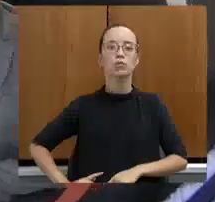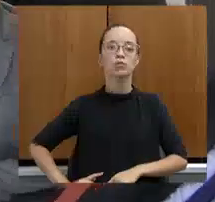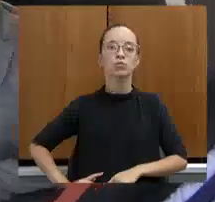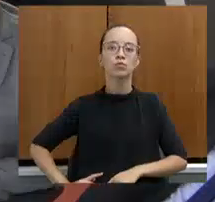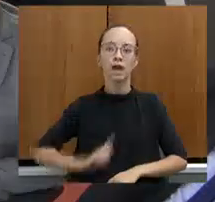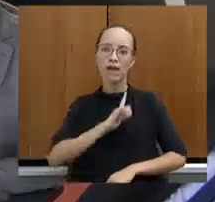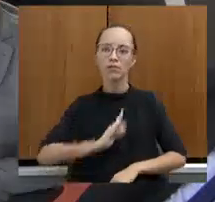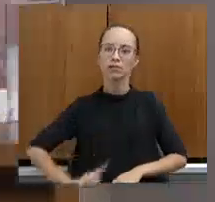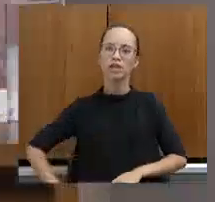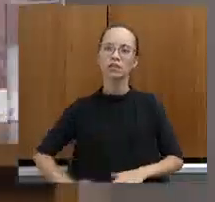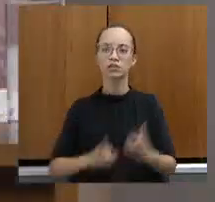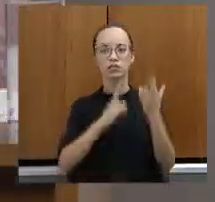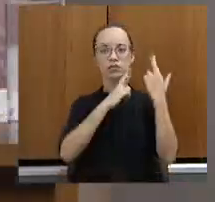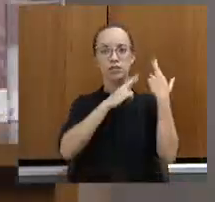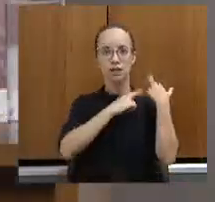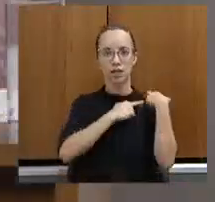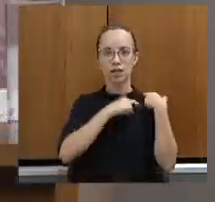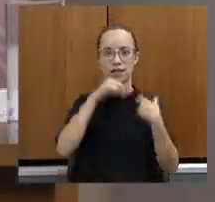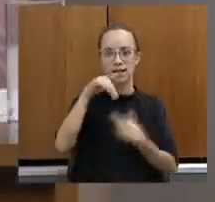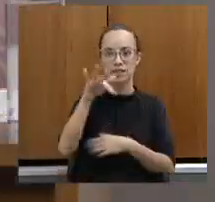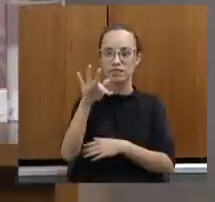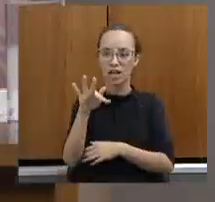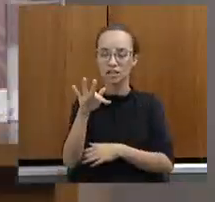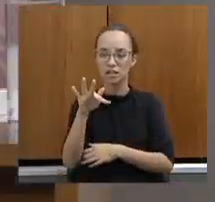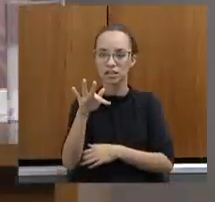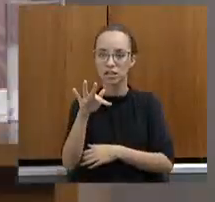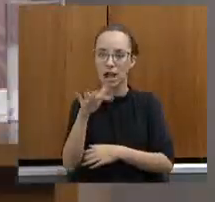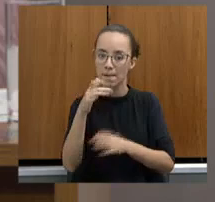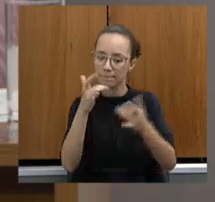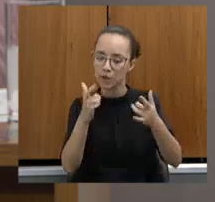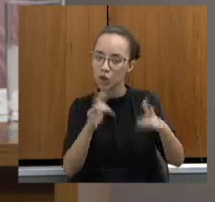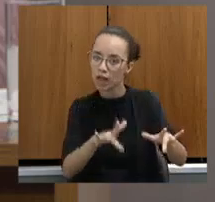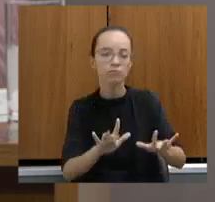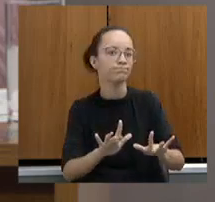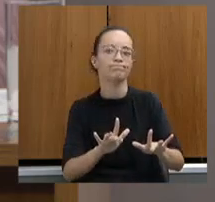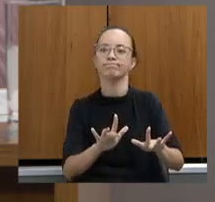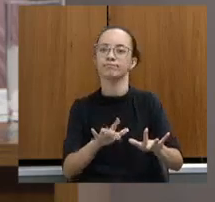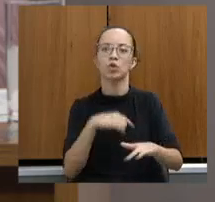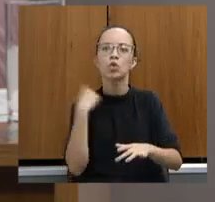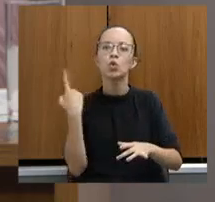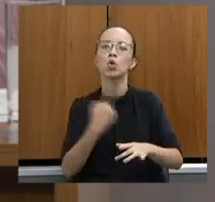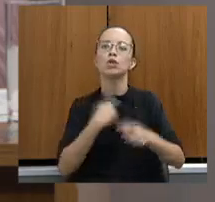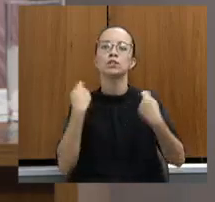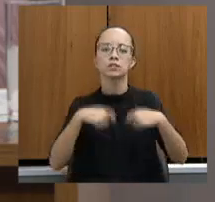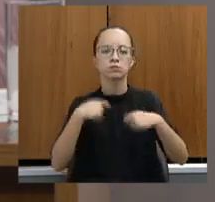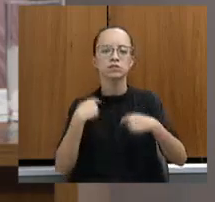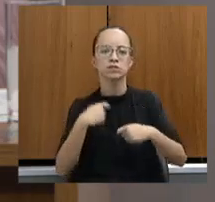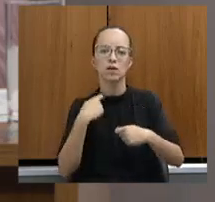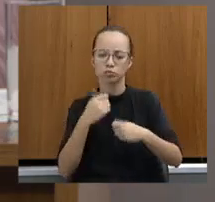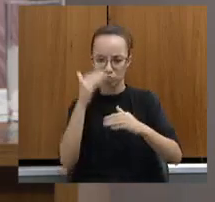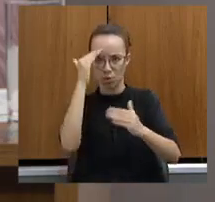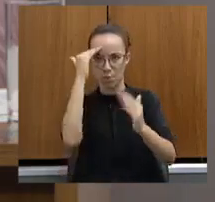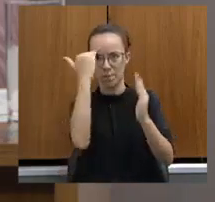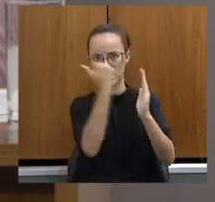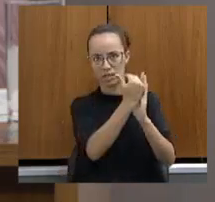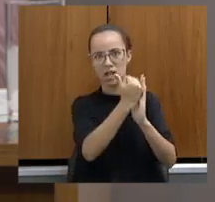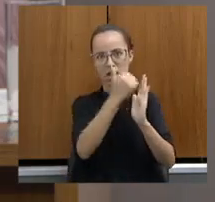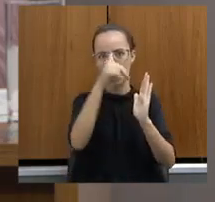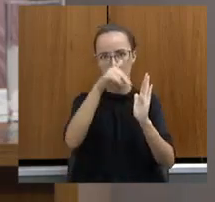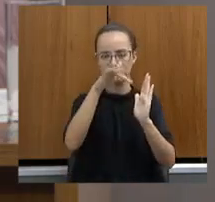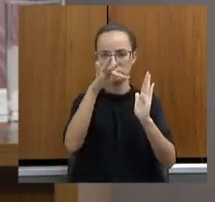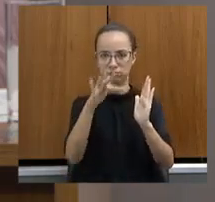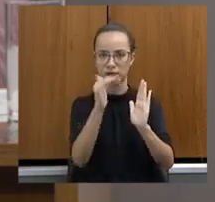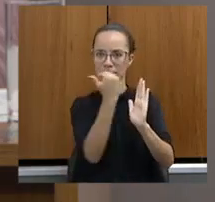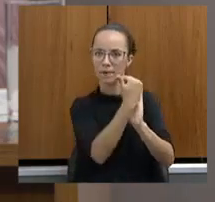da responsabilidade fiscal da estabilidade e sustentabilidade fiscal assim como também nunca abriremos mão